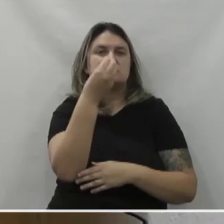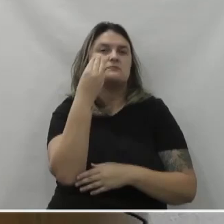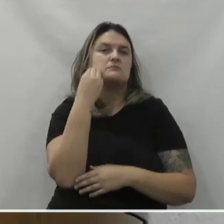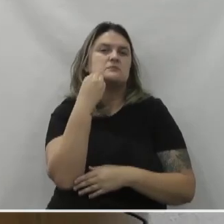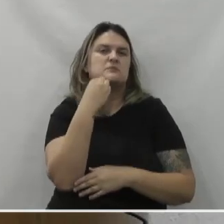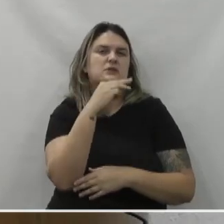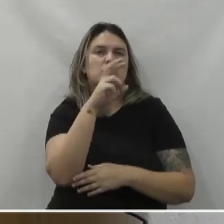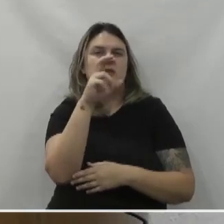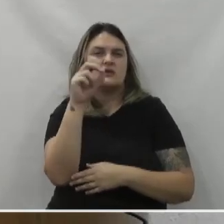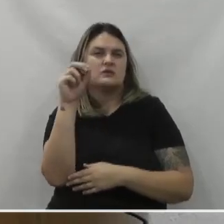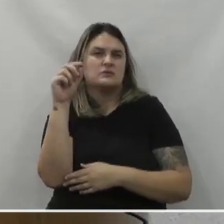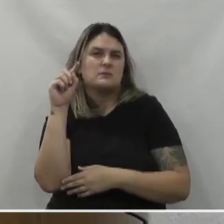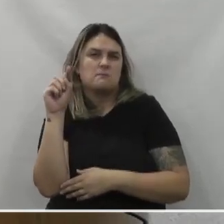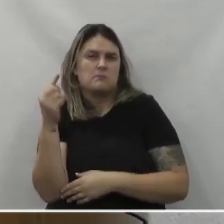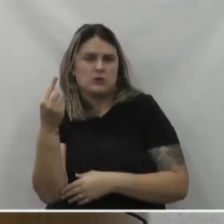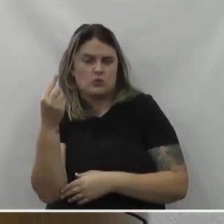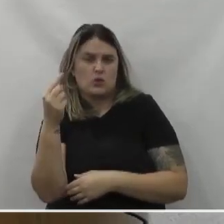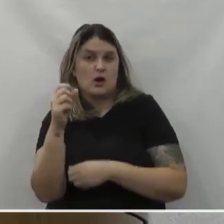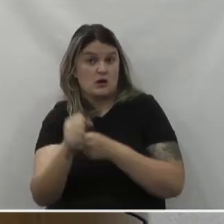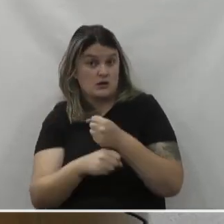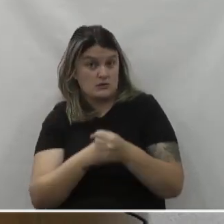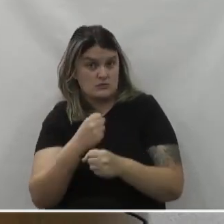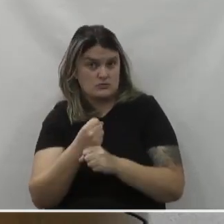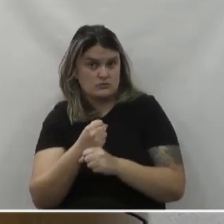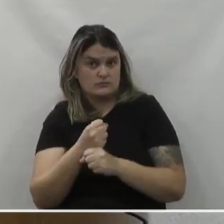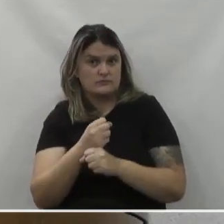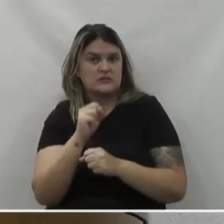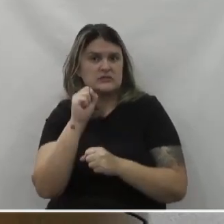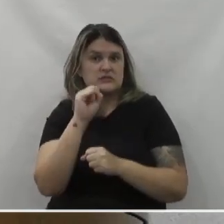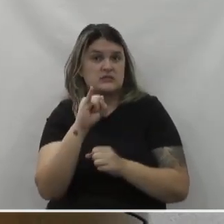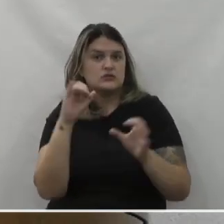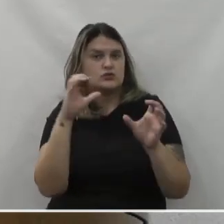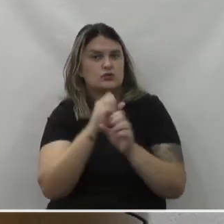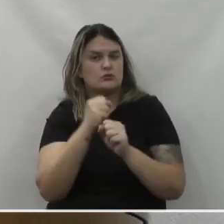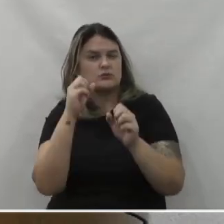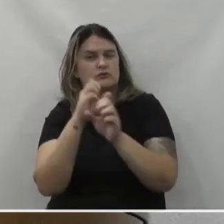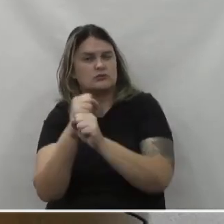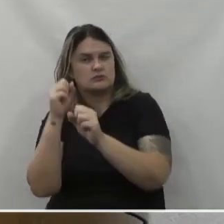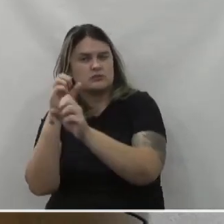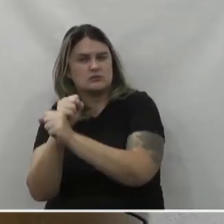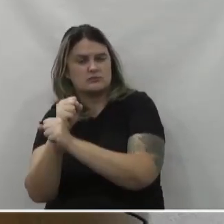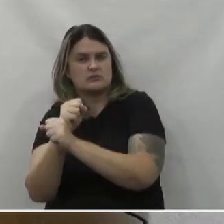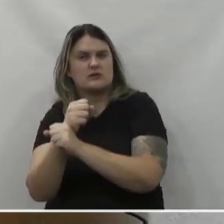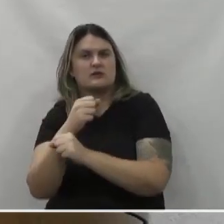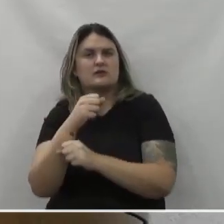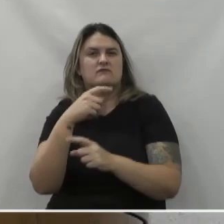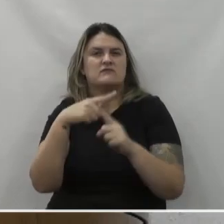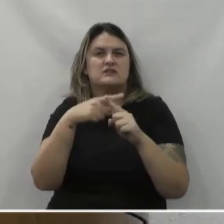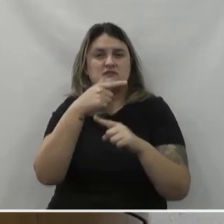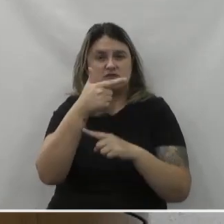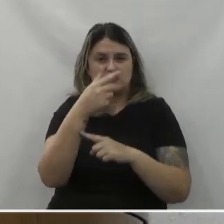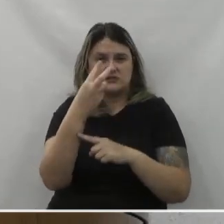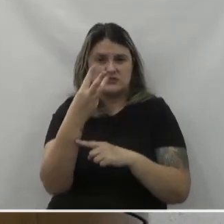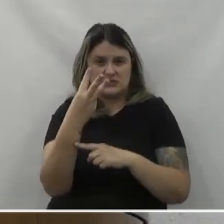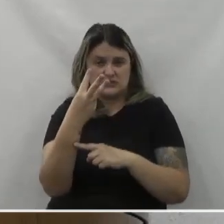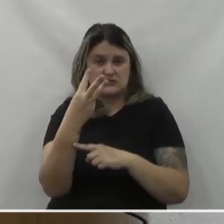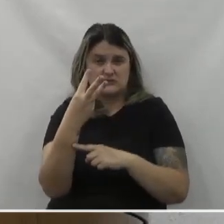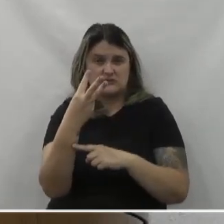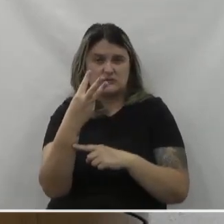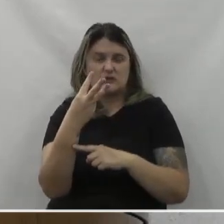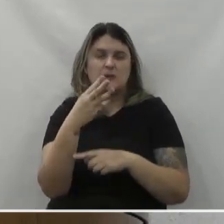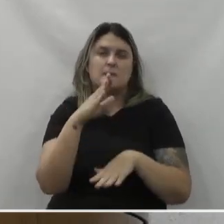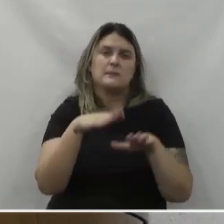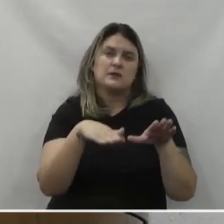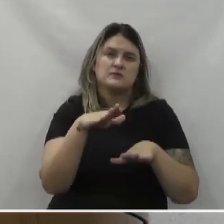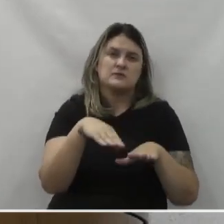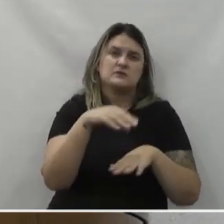e meio por ano. Se nós fôssemos fazer isso daí vezes 23, a gente está falando aí na casa